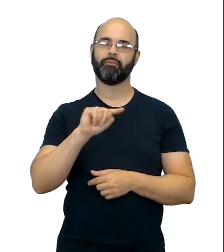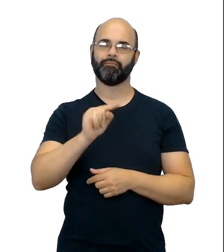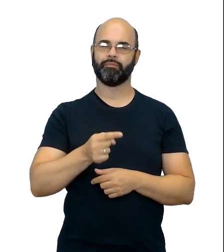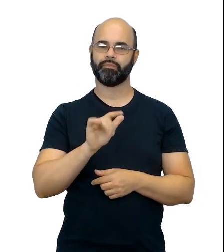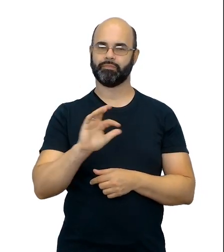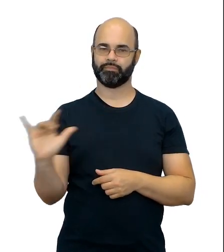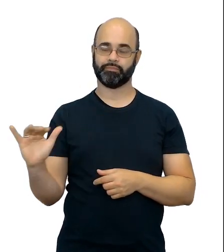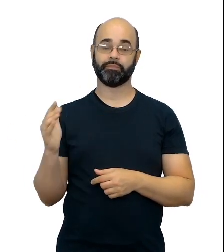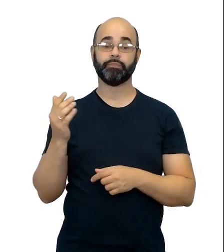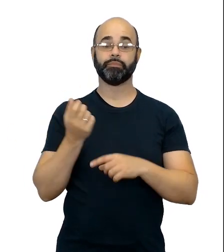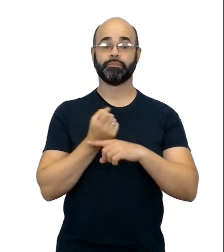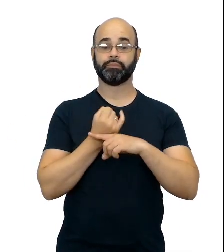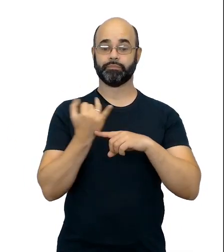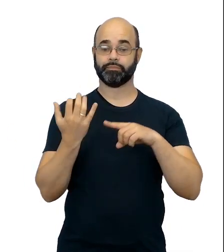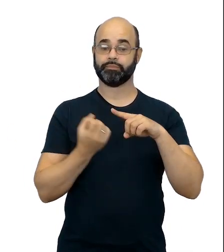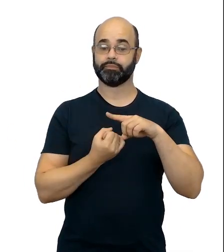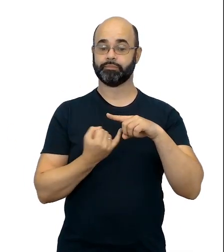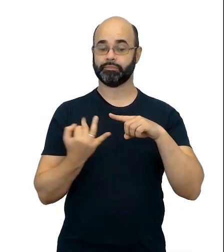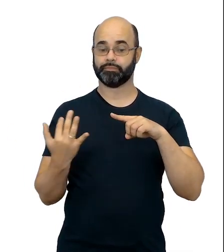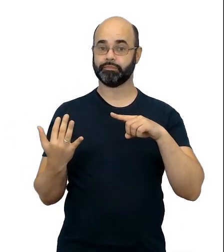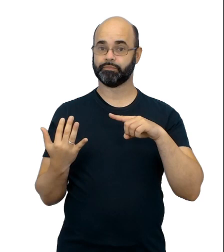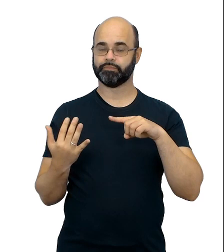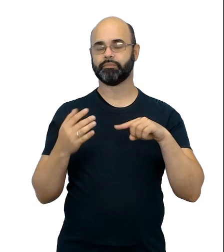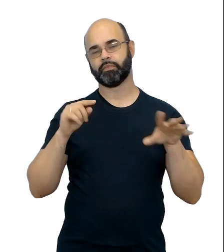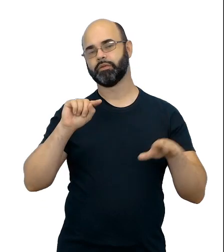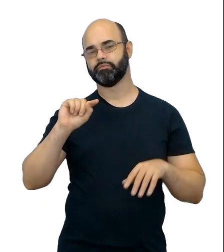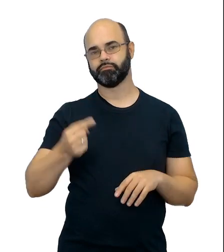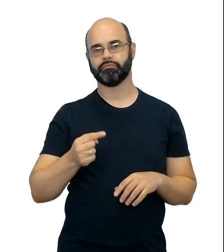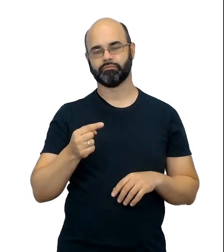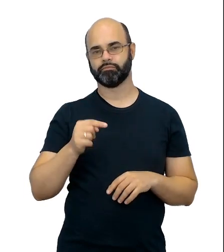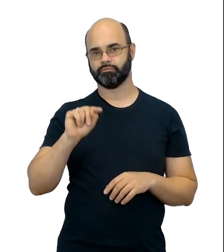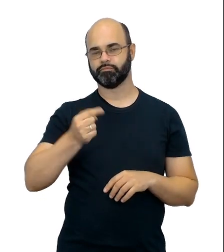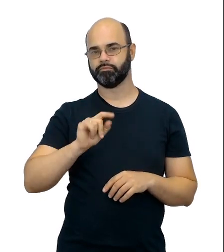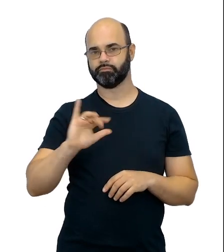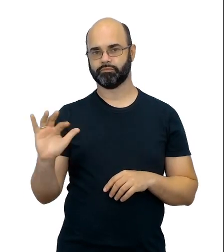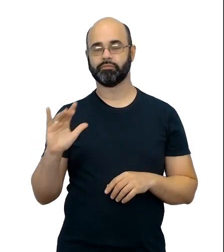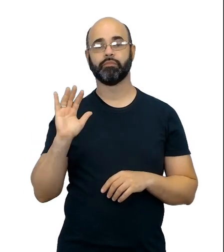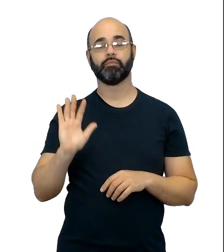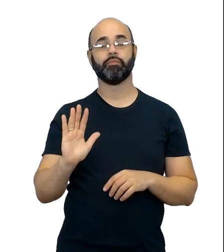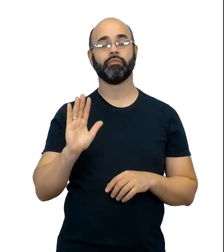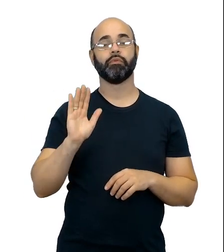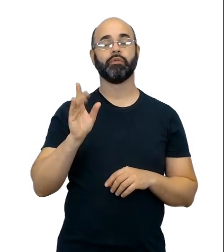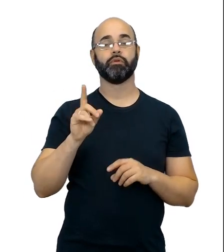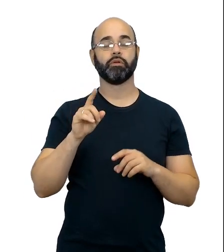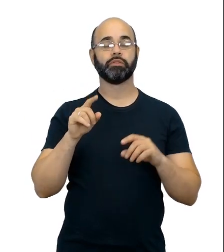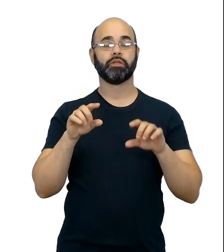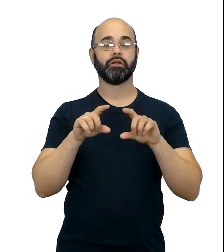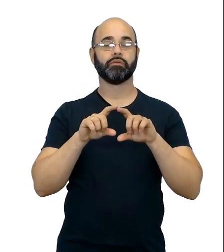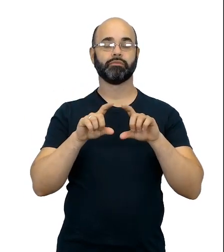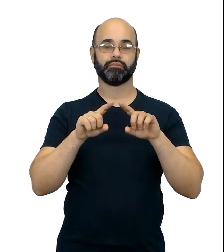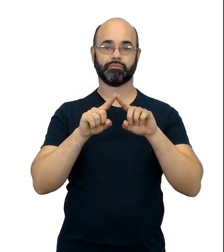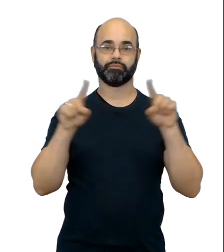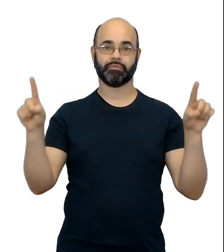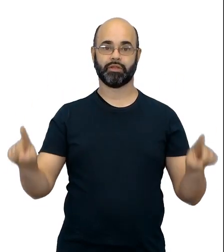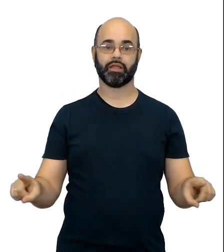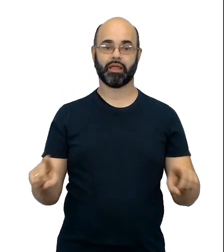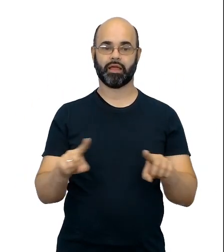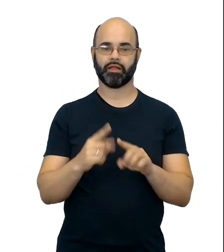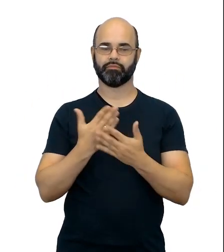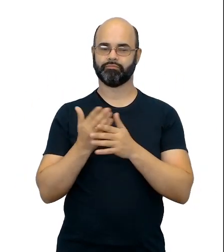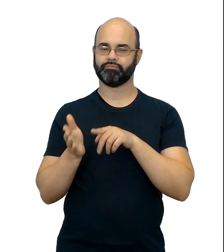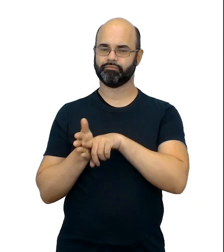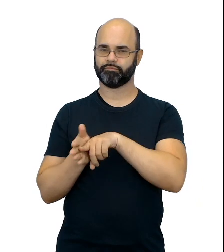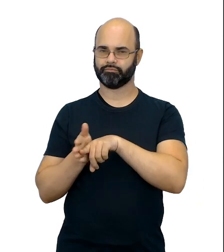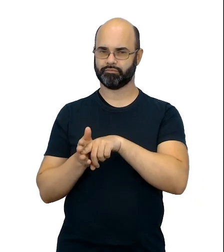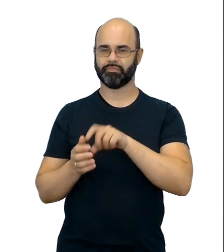racionais na representação decimal, aonde eu tenho que calcular quem? A área. Se o menino também, se o estudante também